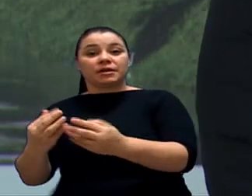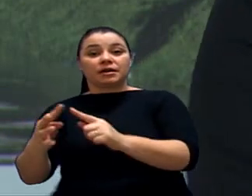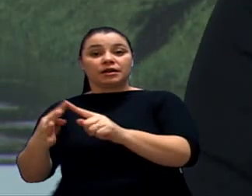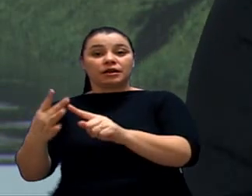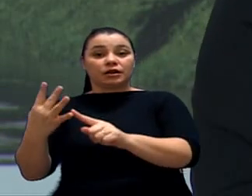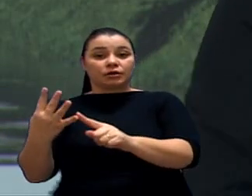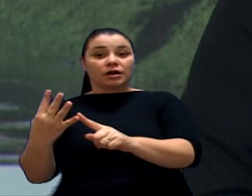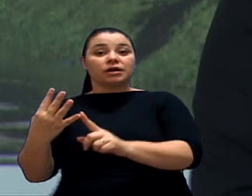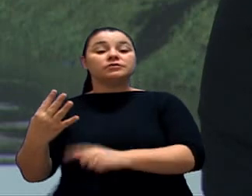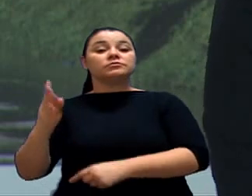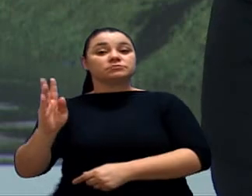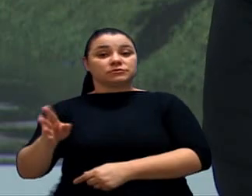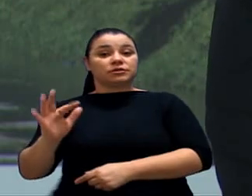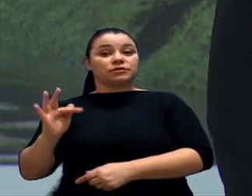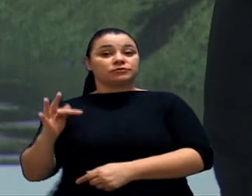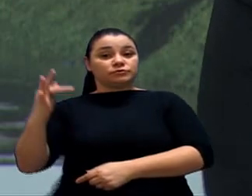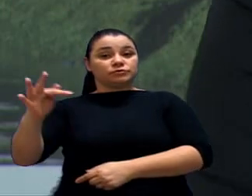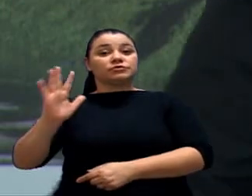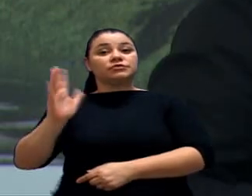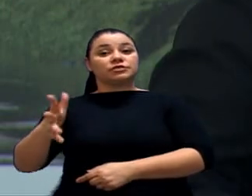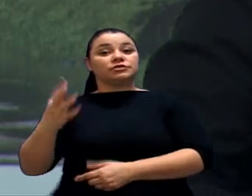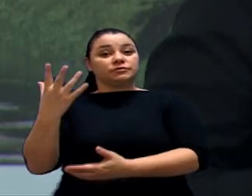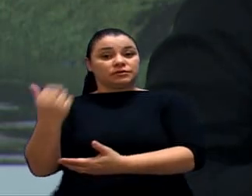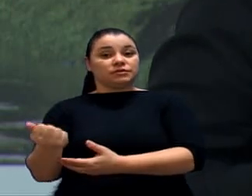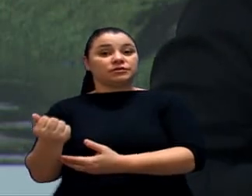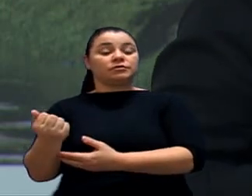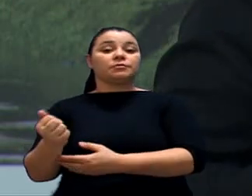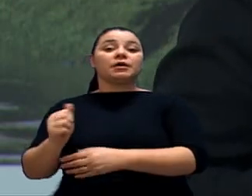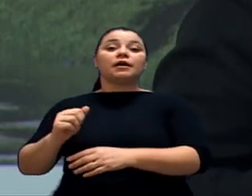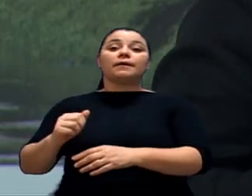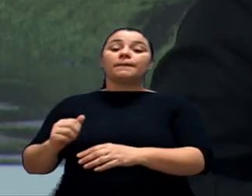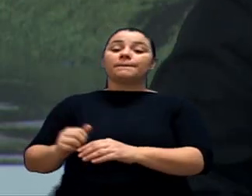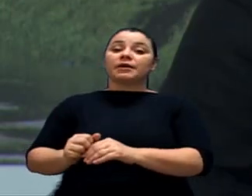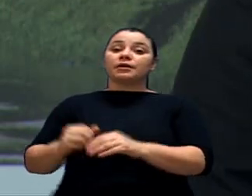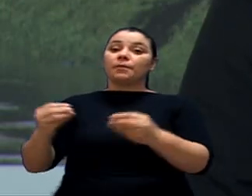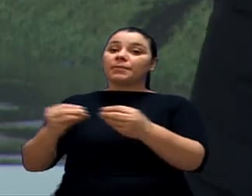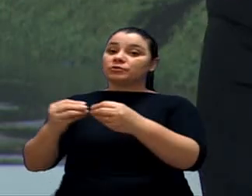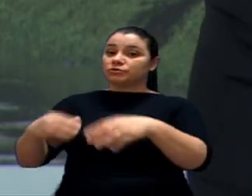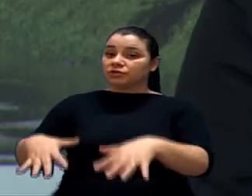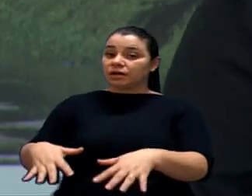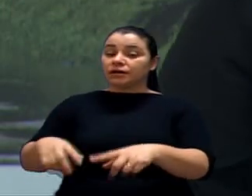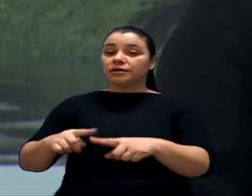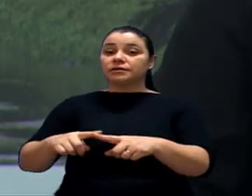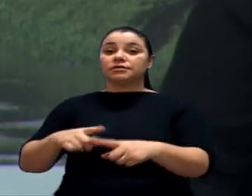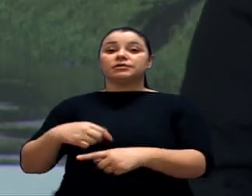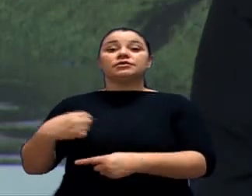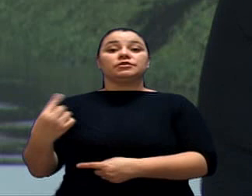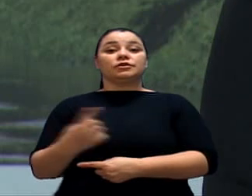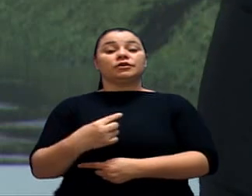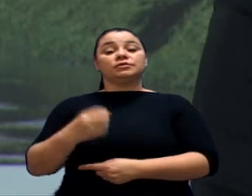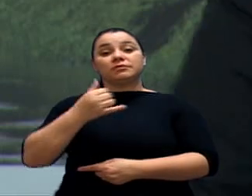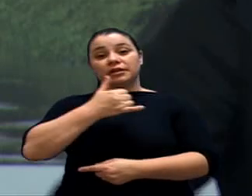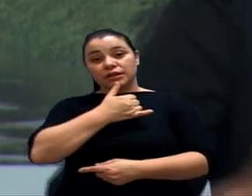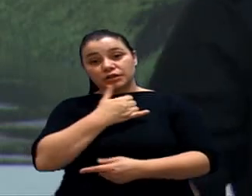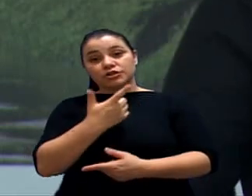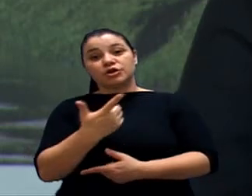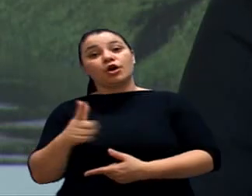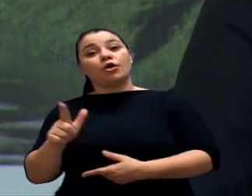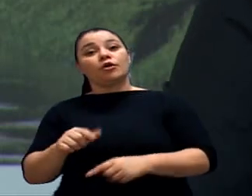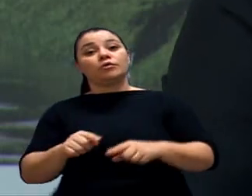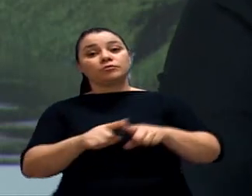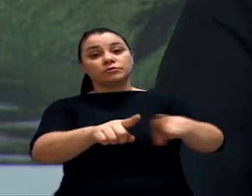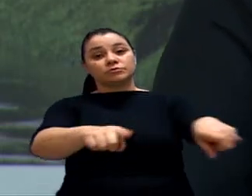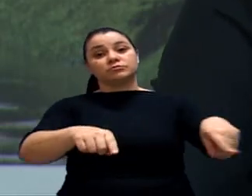que futuramente vão ser regularizadas, para não interferir no processo. E, infelizmente, uma outra área